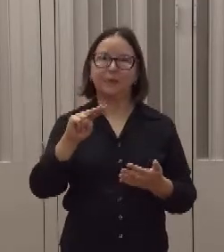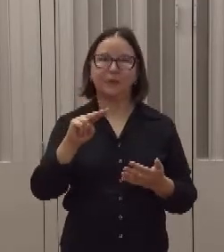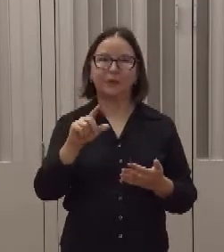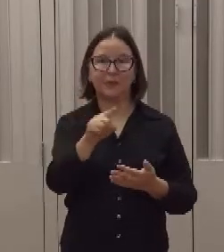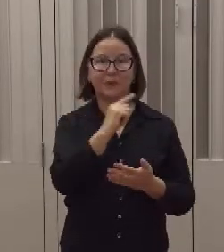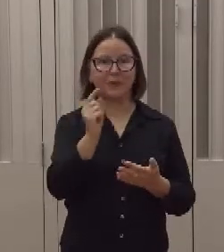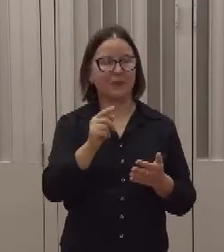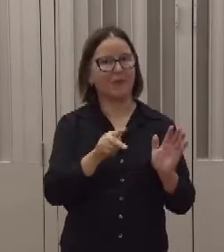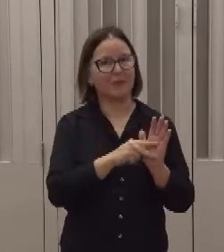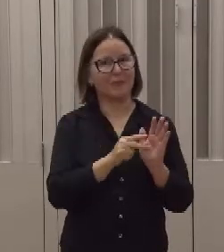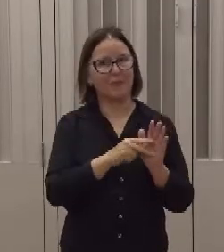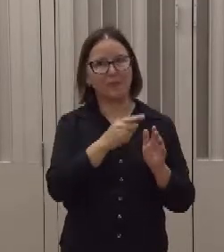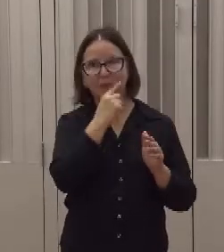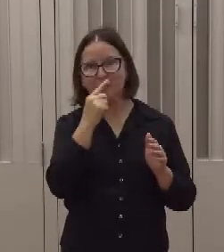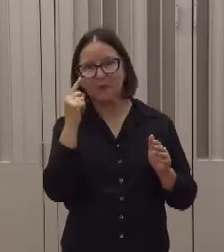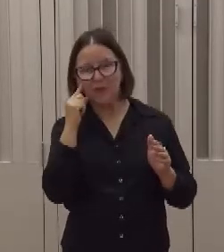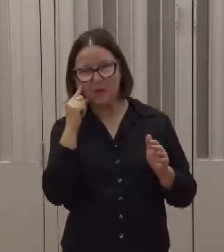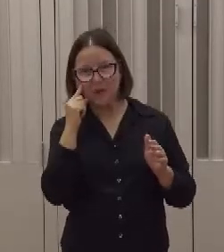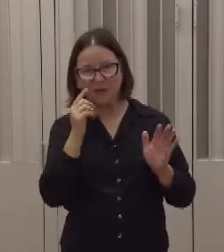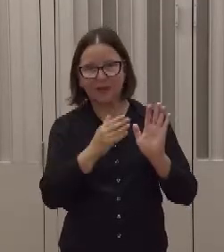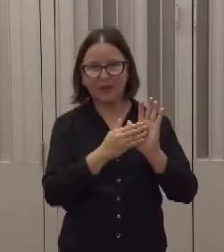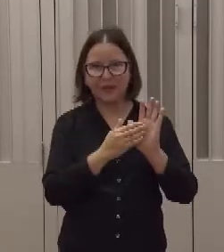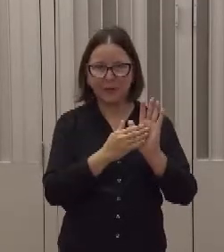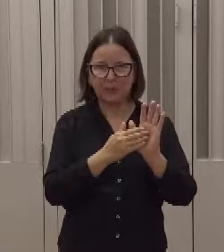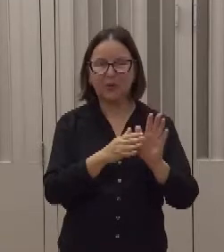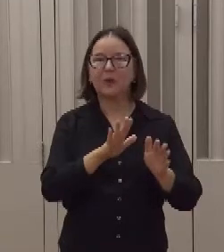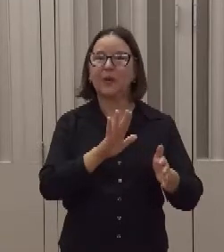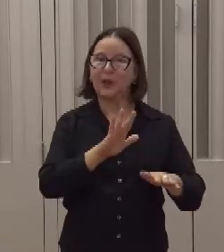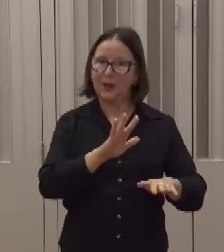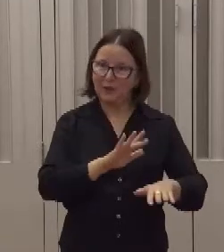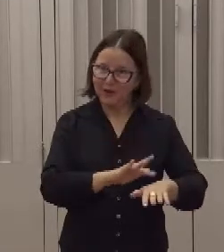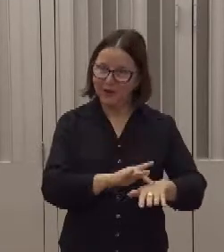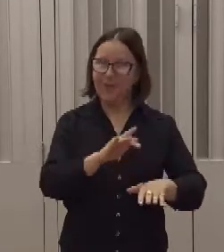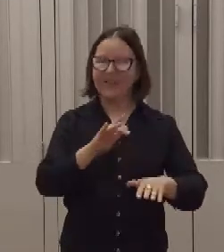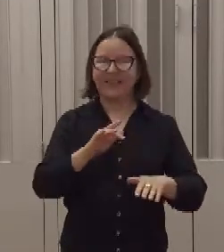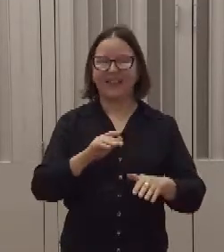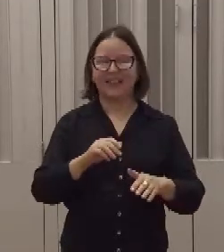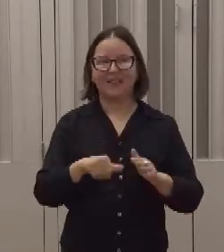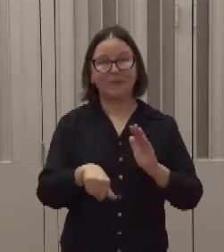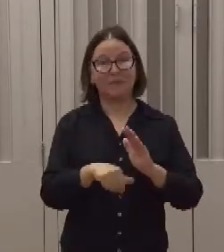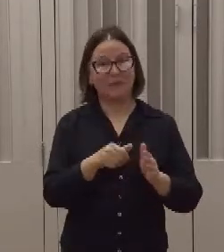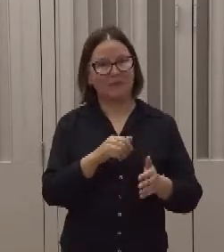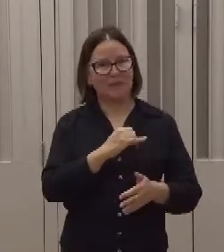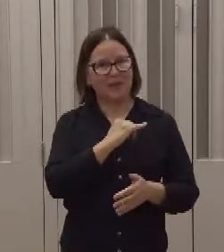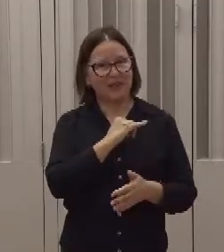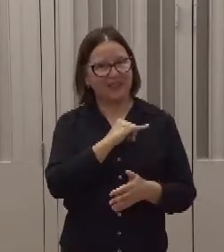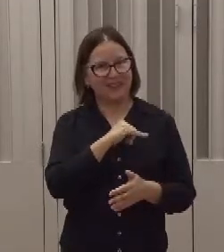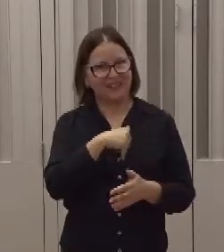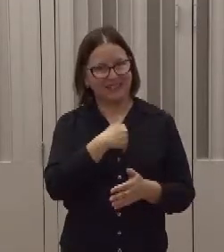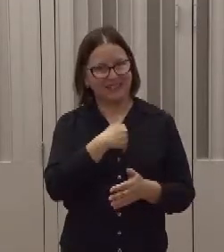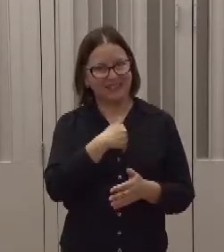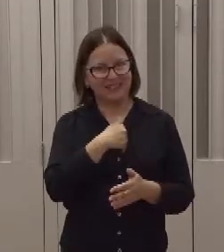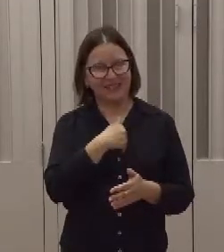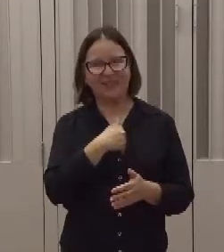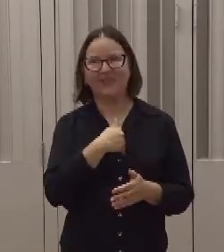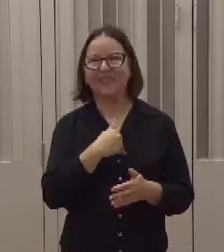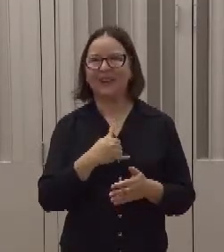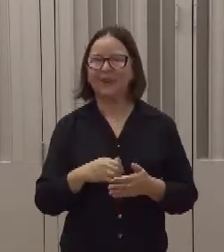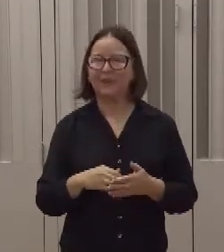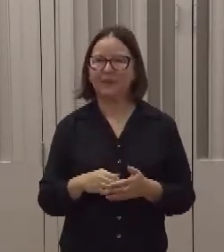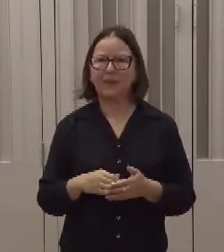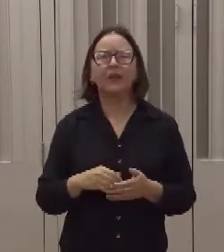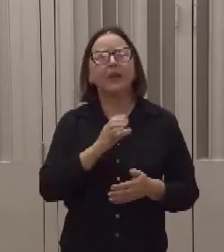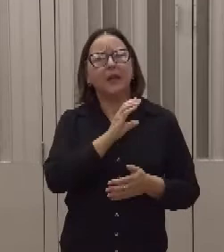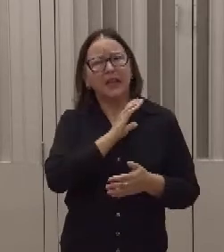com respeito ao verbo da vida. 1 João 1:1. Cristo foi visto, meus irmãos. Cristo